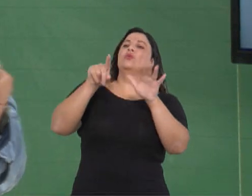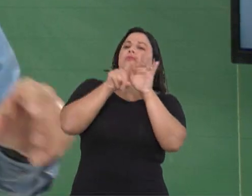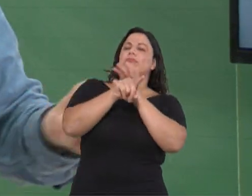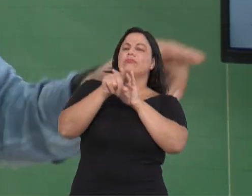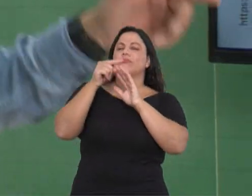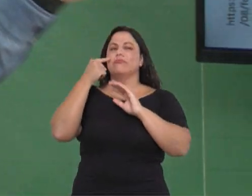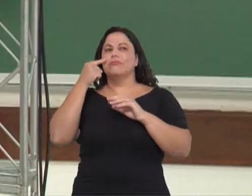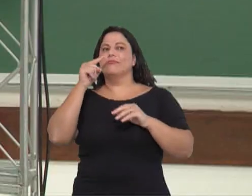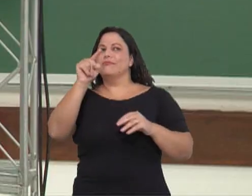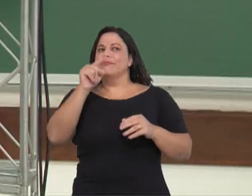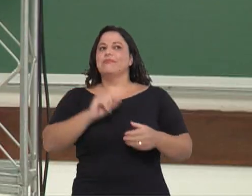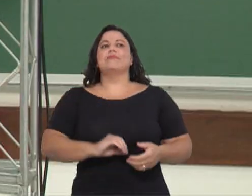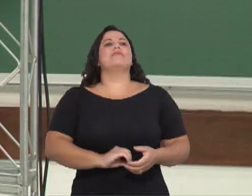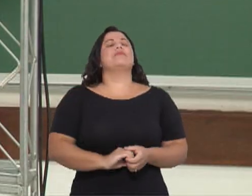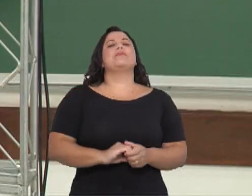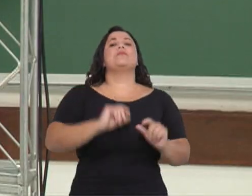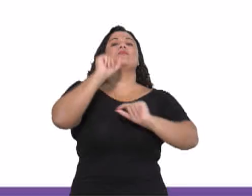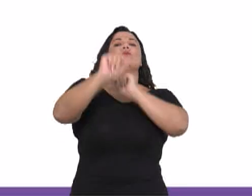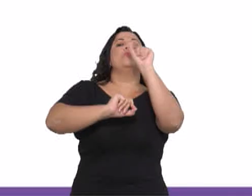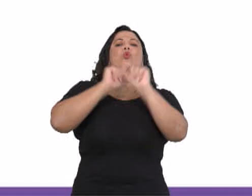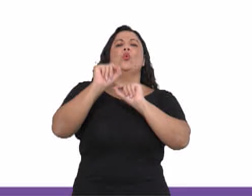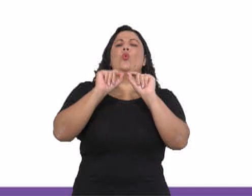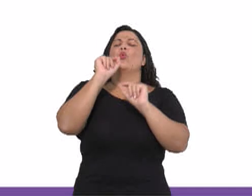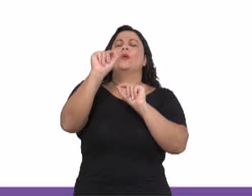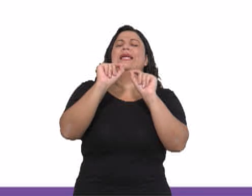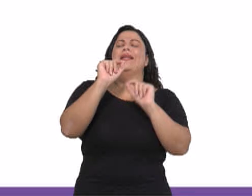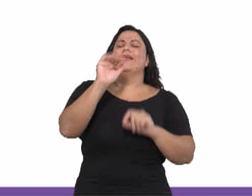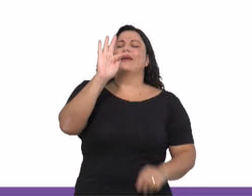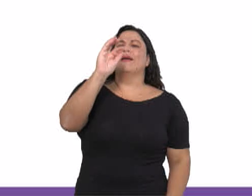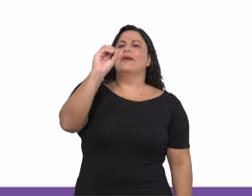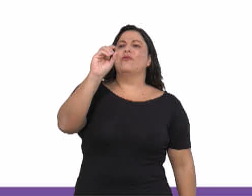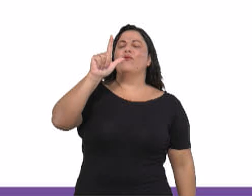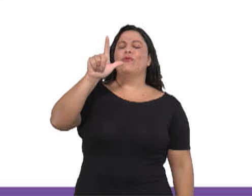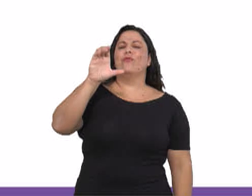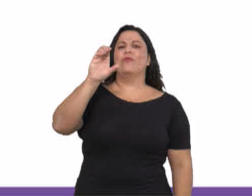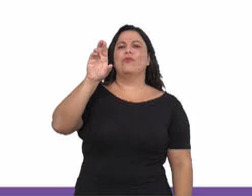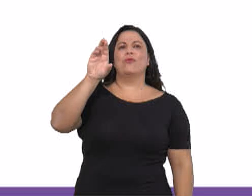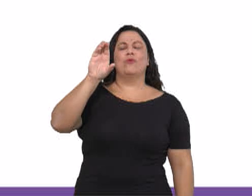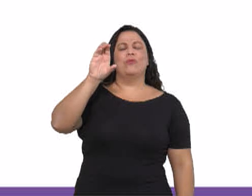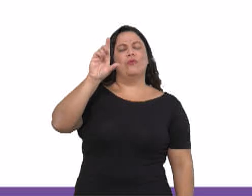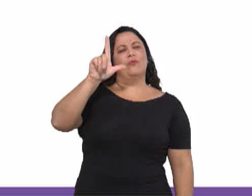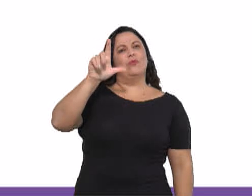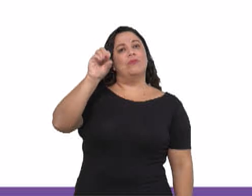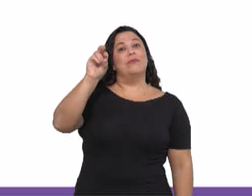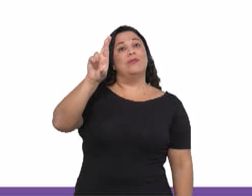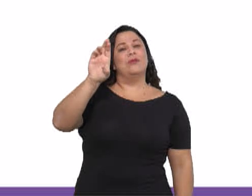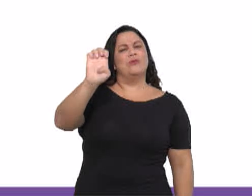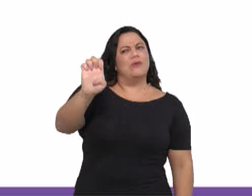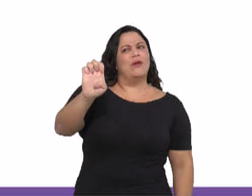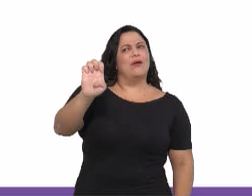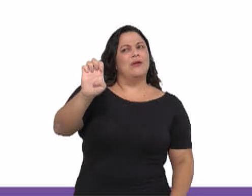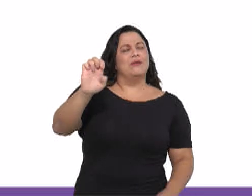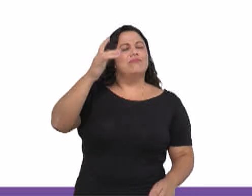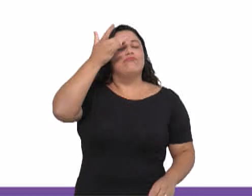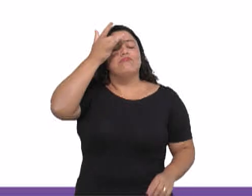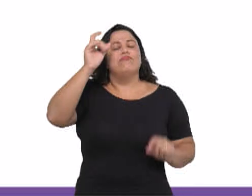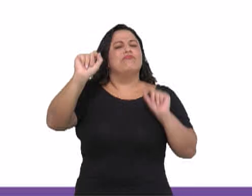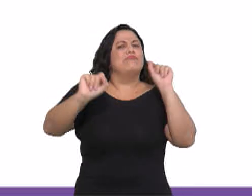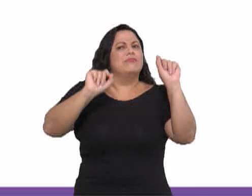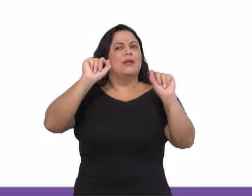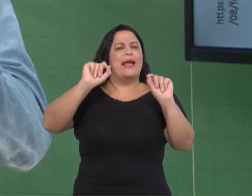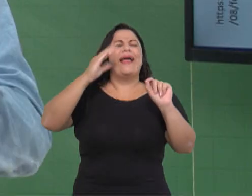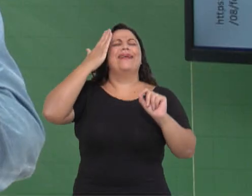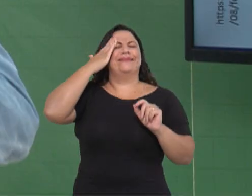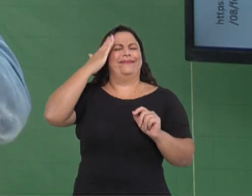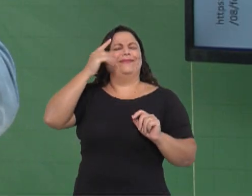inicialmente aqui na nossa aula. O que é folclore? Tenho certeza que vocês sabem o que é folclore, mas eu quero que você escreva